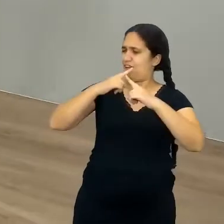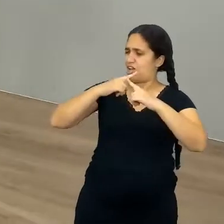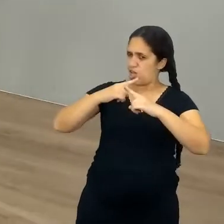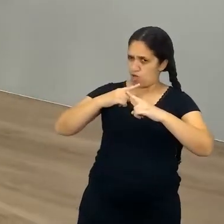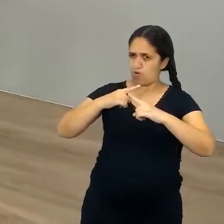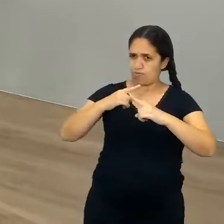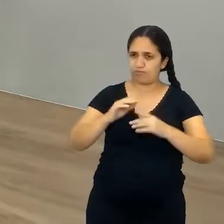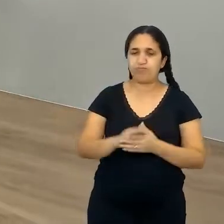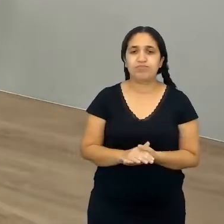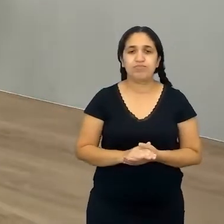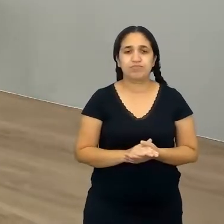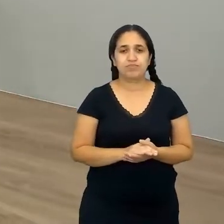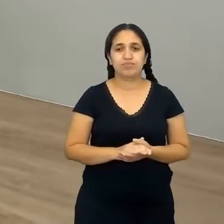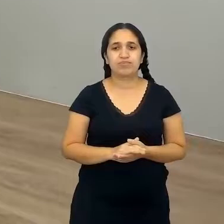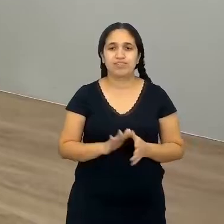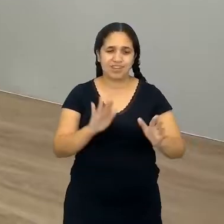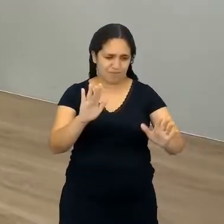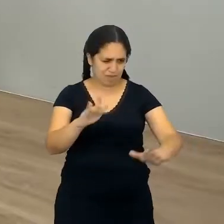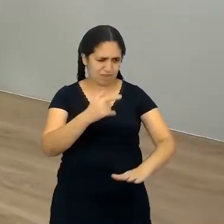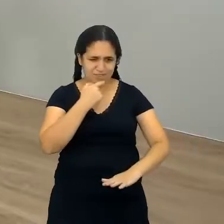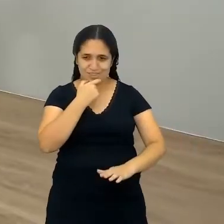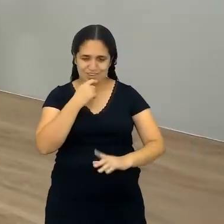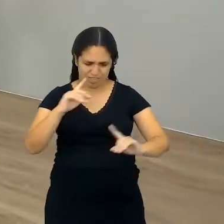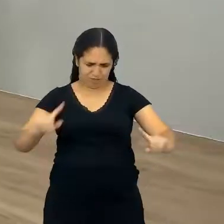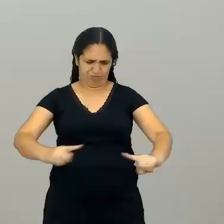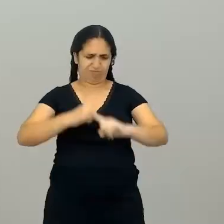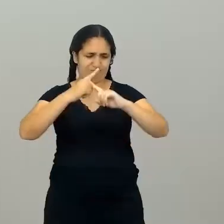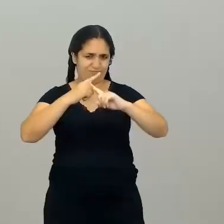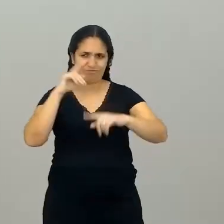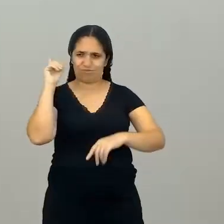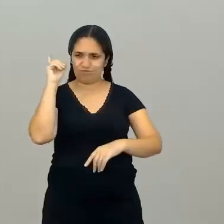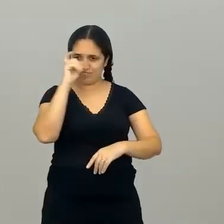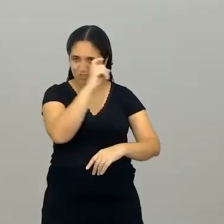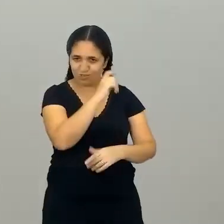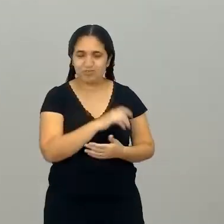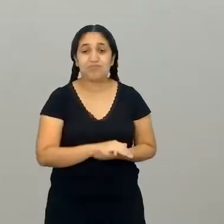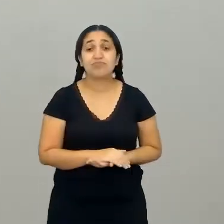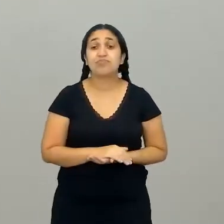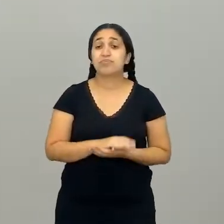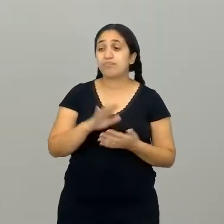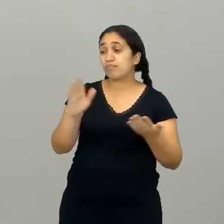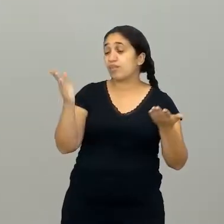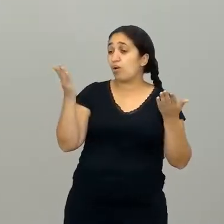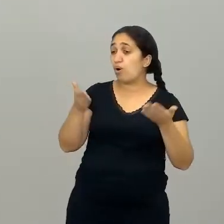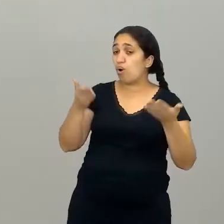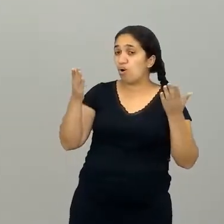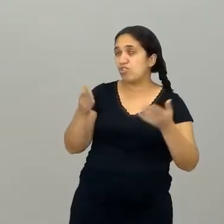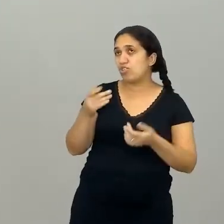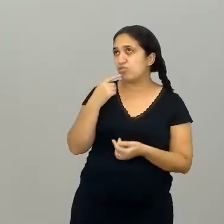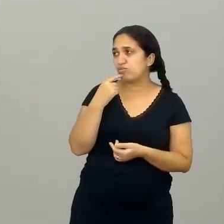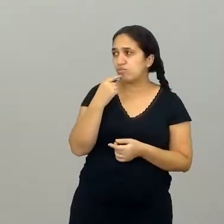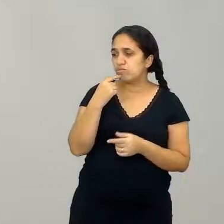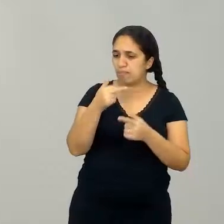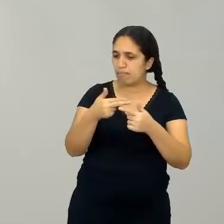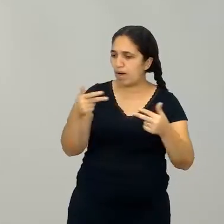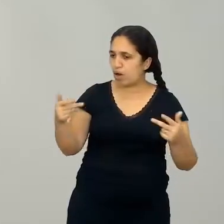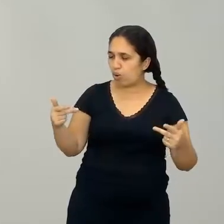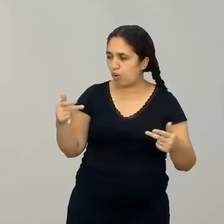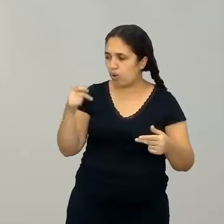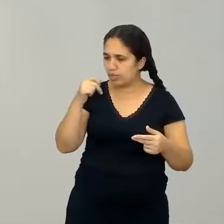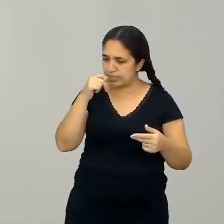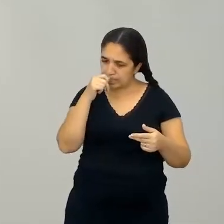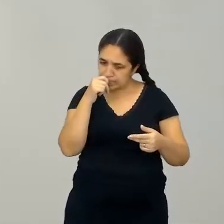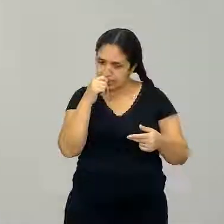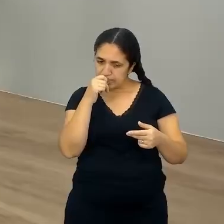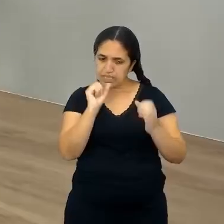Manda. Esse eu mantenho em inglês, mais hardcore. Você consegue me dizer algo hoje que não é industrializado? Se a Produça quiser,